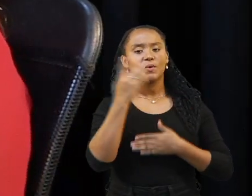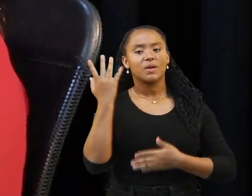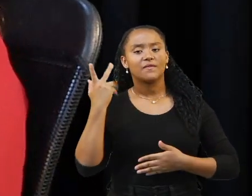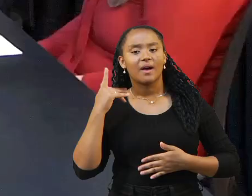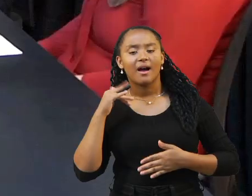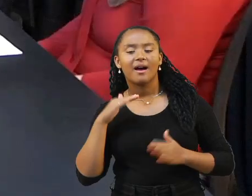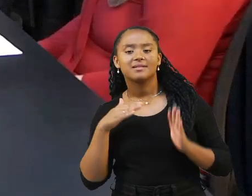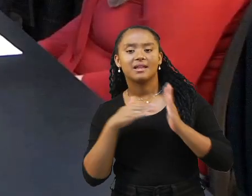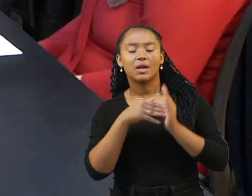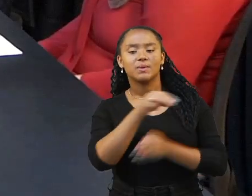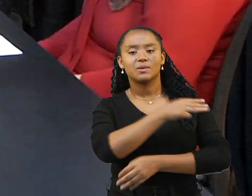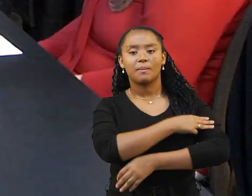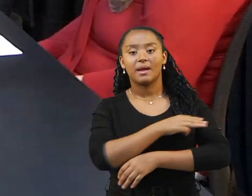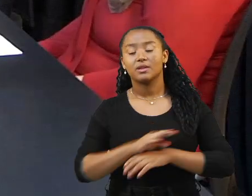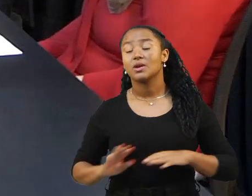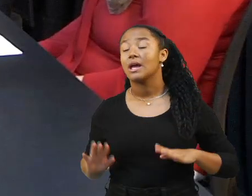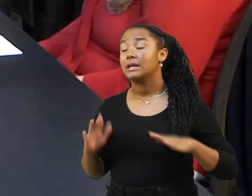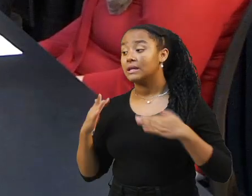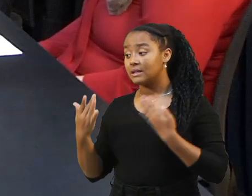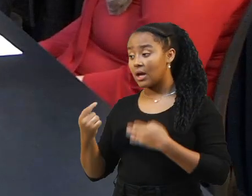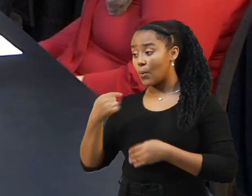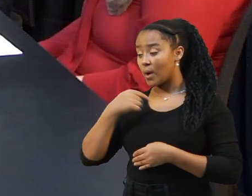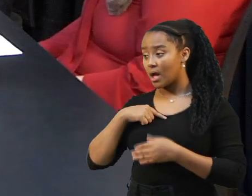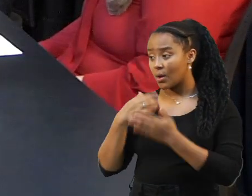médio? Eu estudei